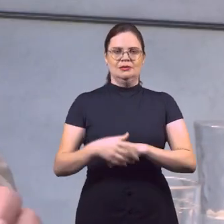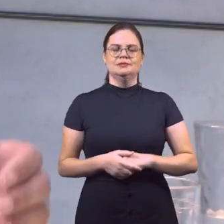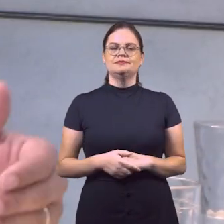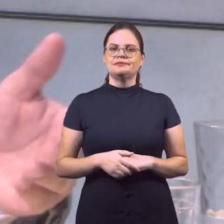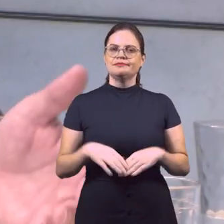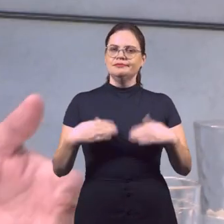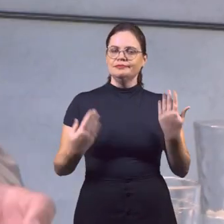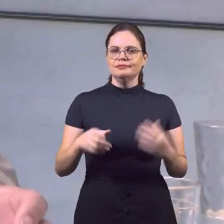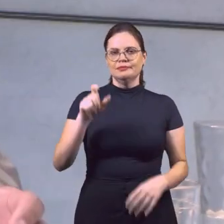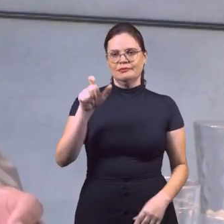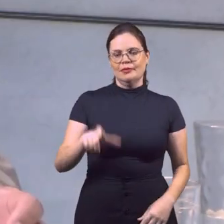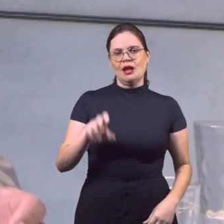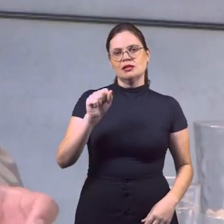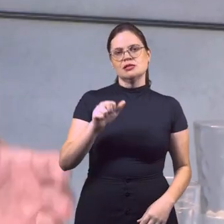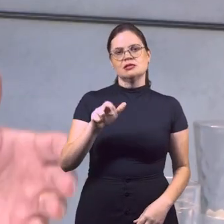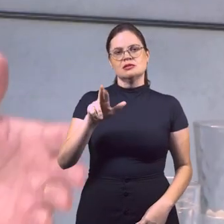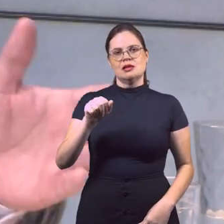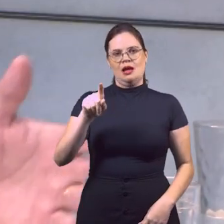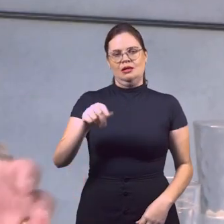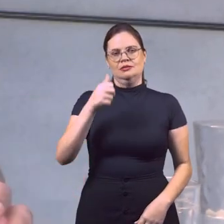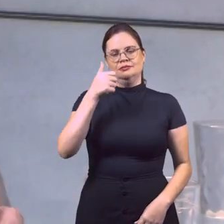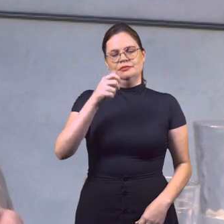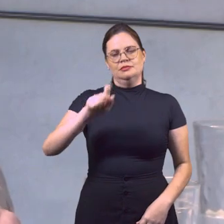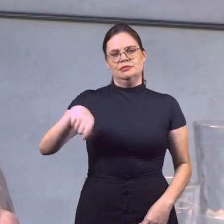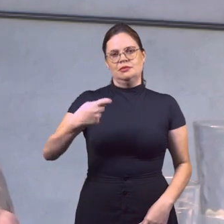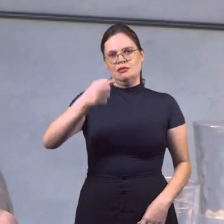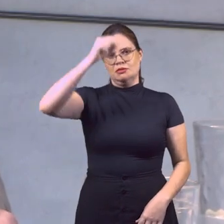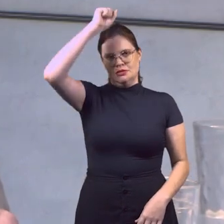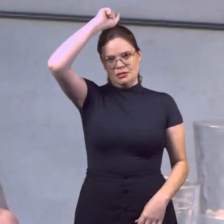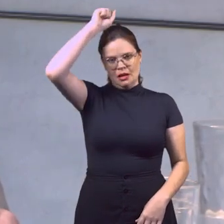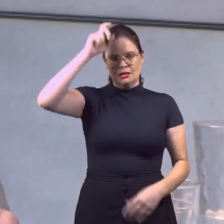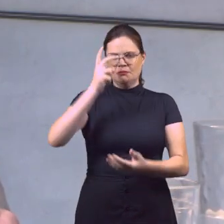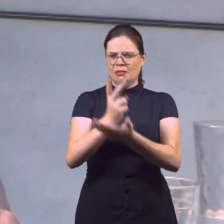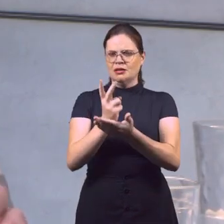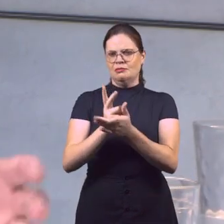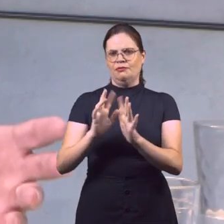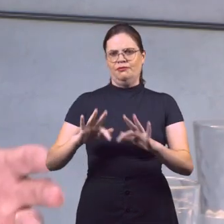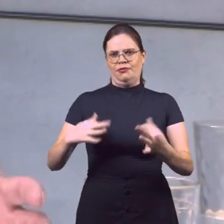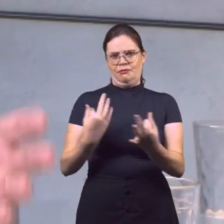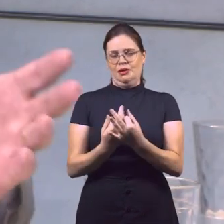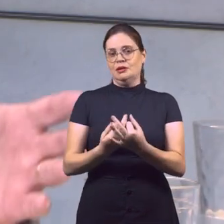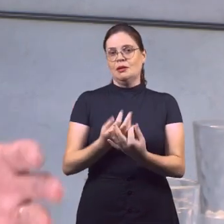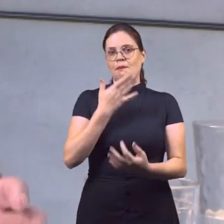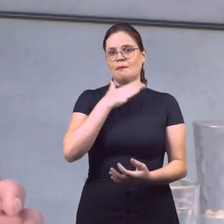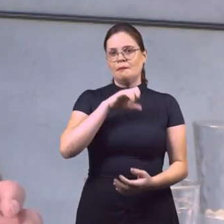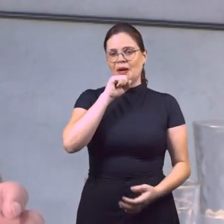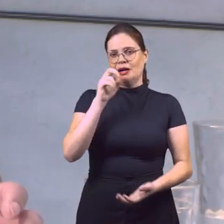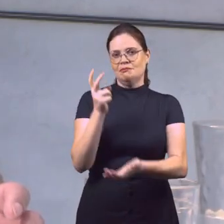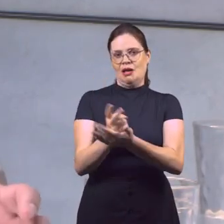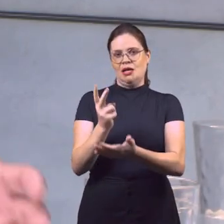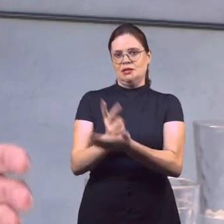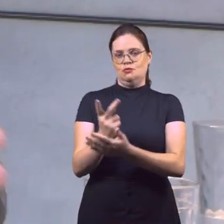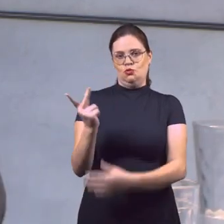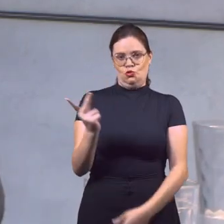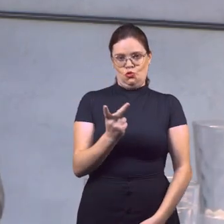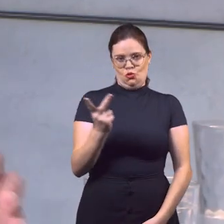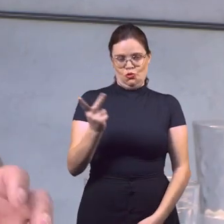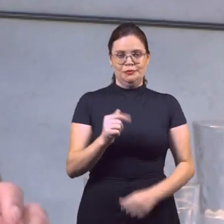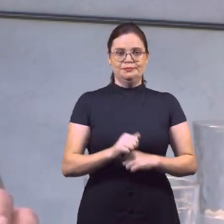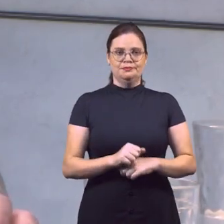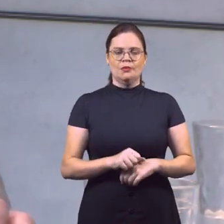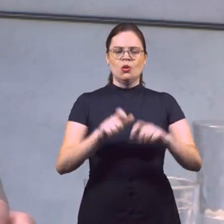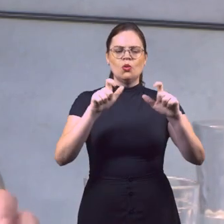era meio-irmã de Abraão, filha de Terá, e vieram juntos da cidade de Ur dos Caldeus, vindo